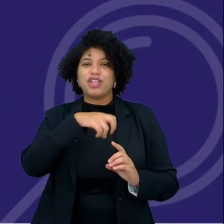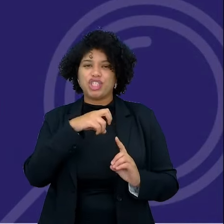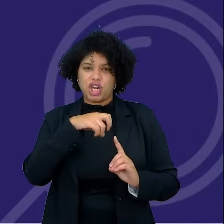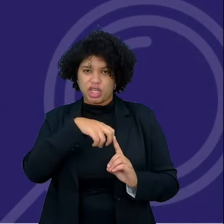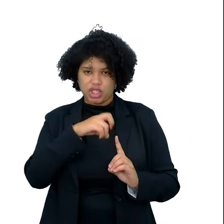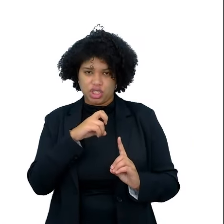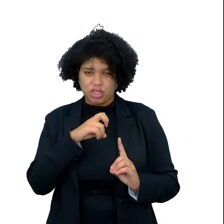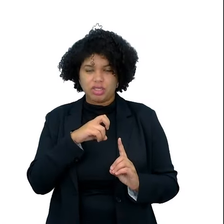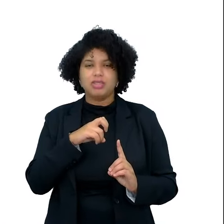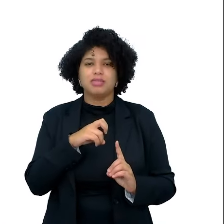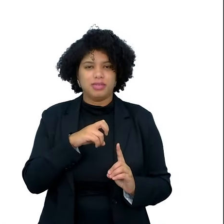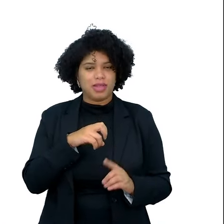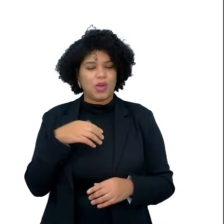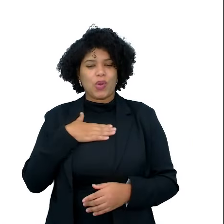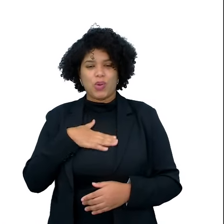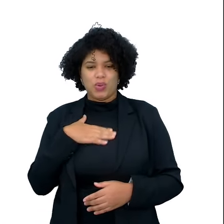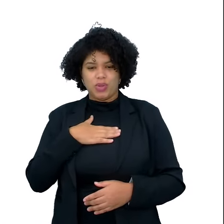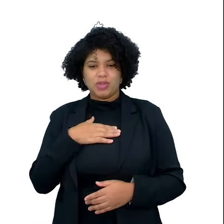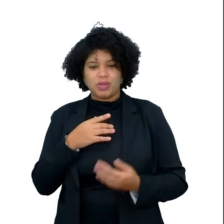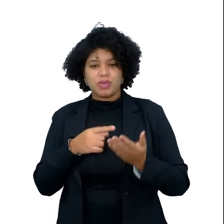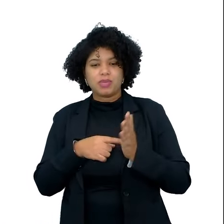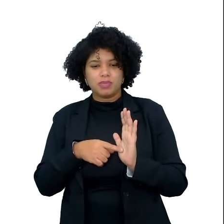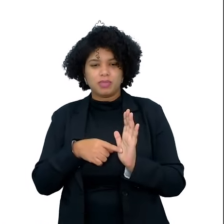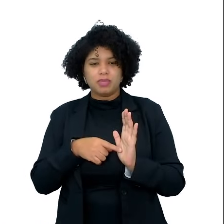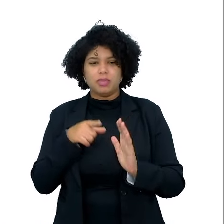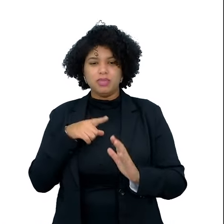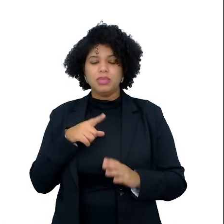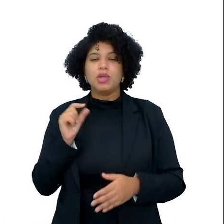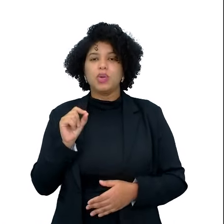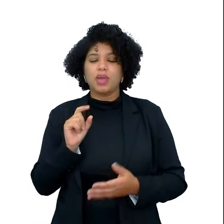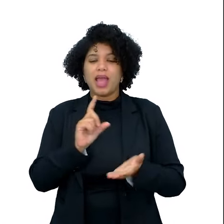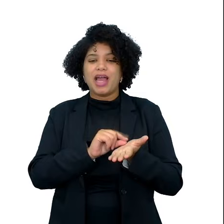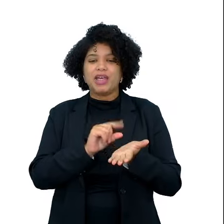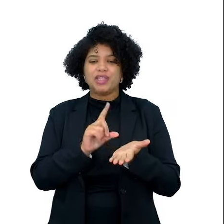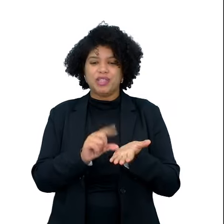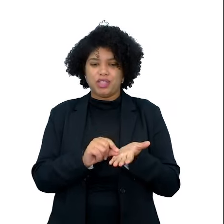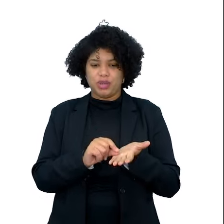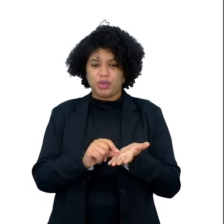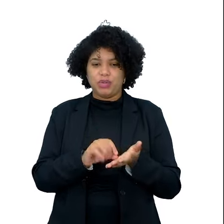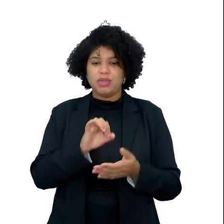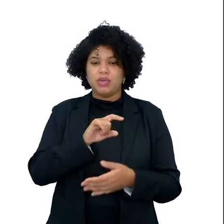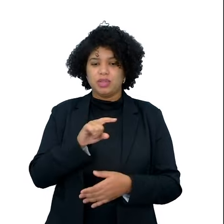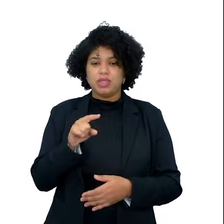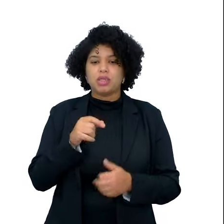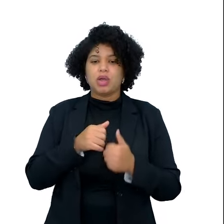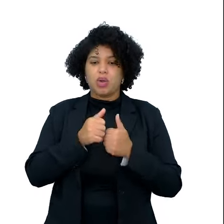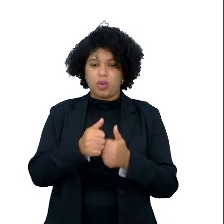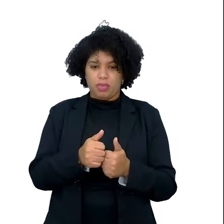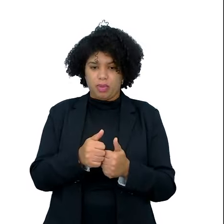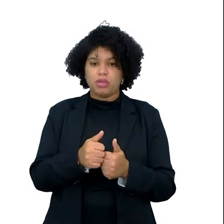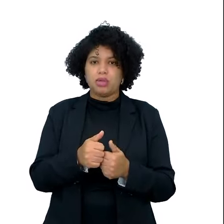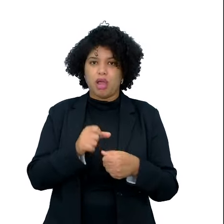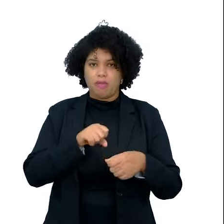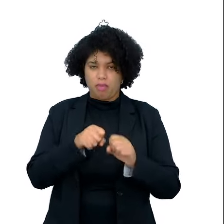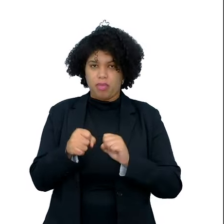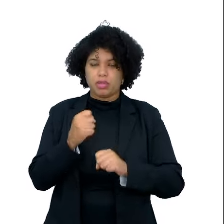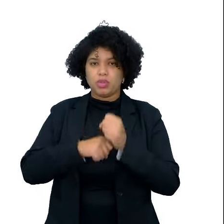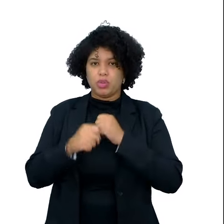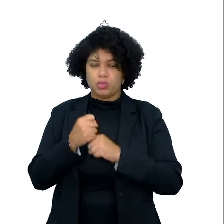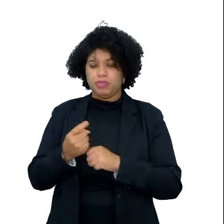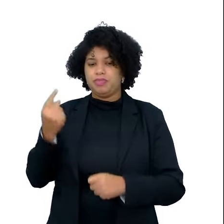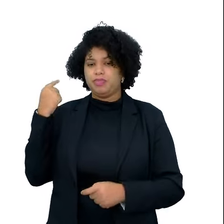o porquê. Eu ainda trago esse artigo. Quem acompanhou as formações do ano passado, a gente tinha